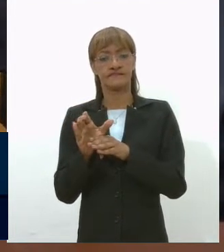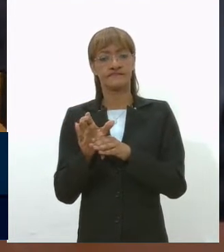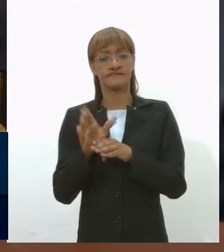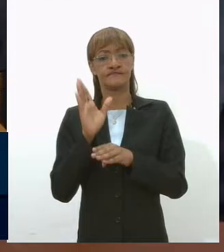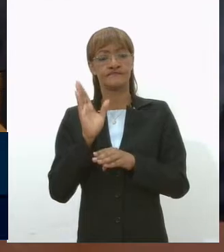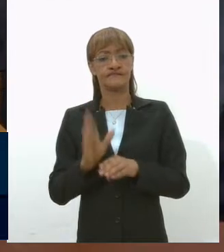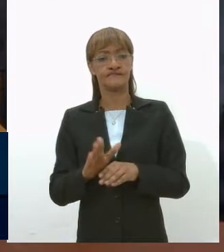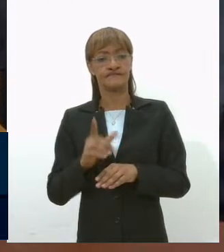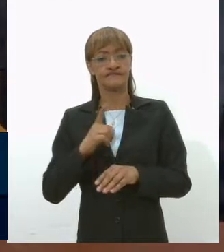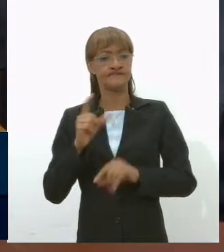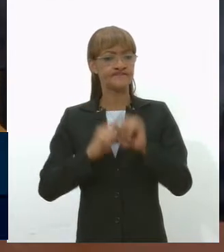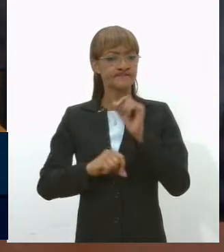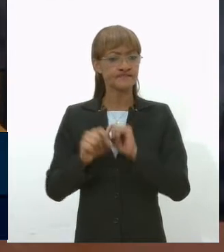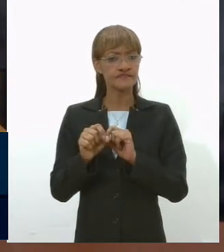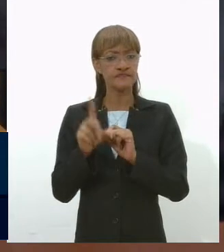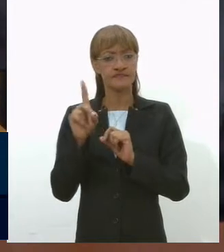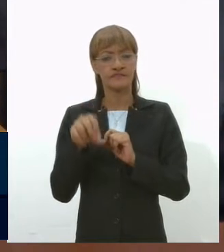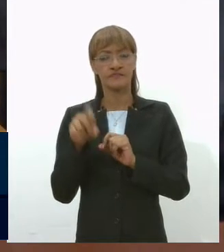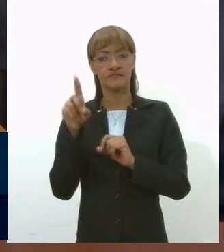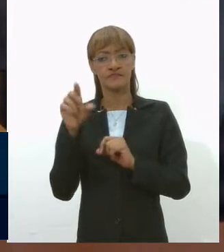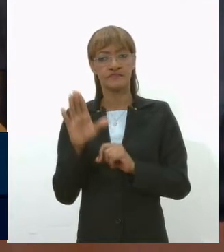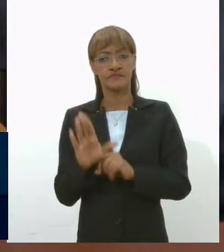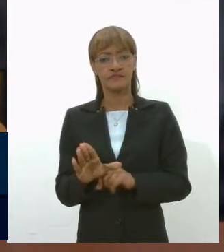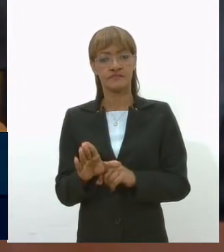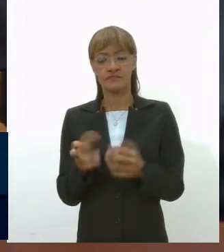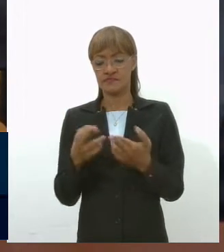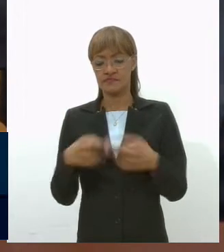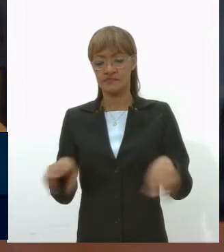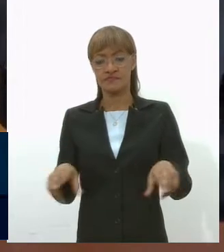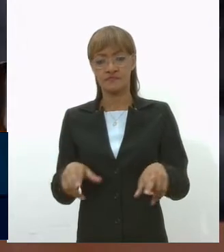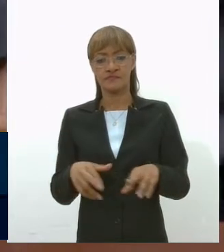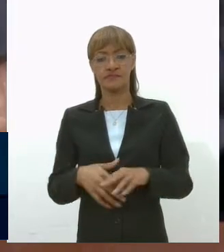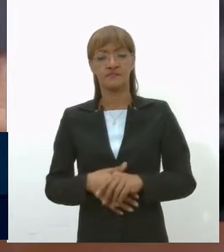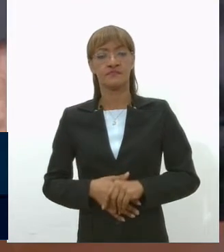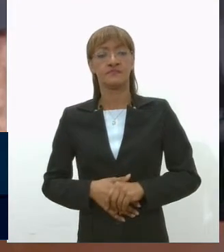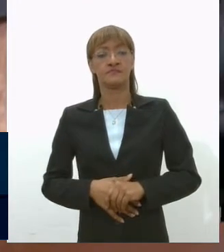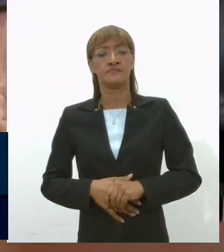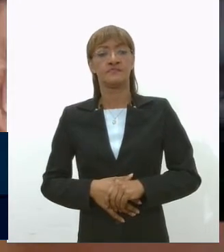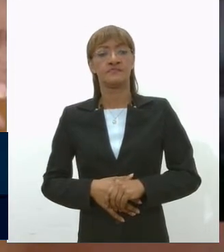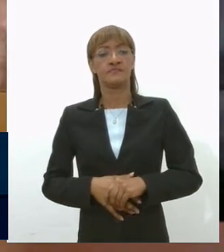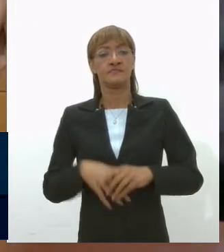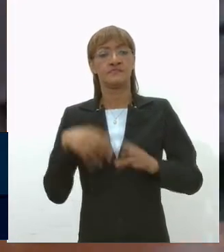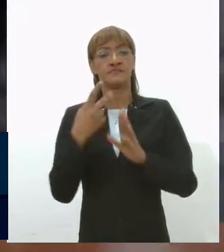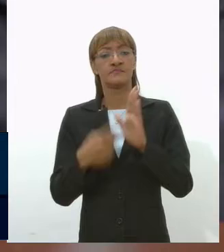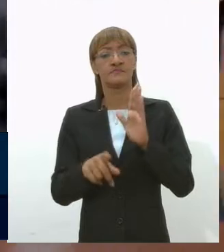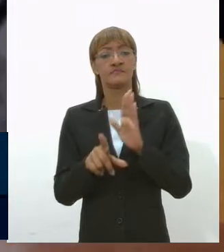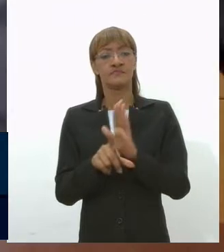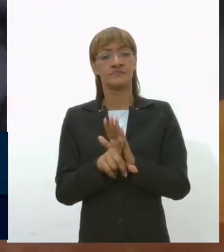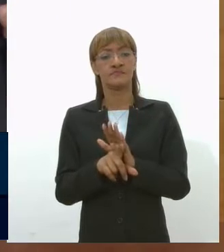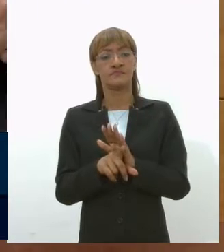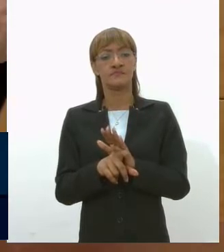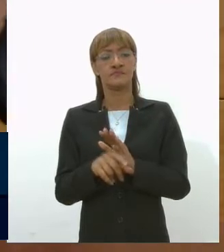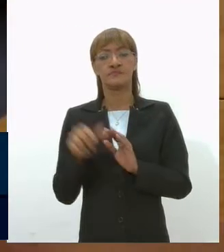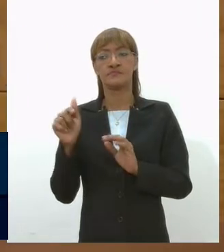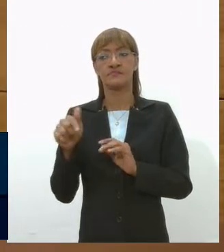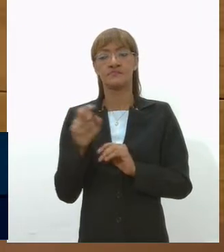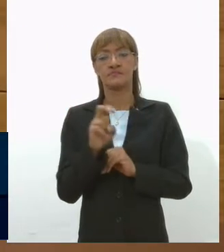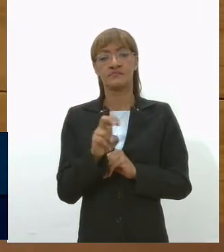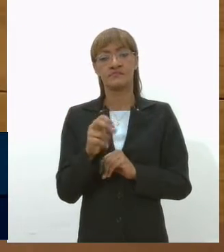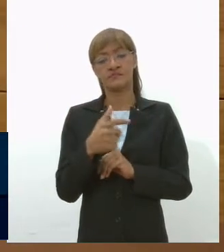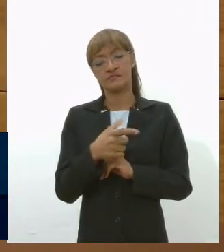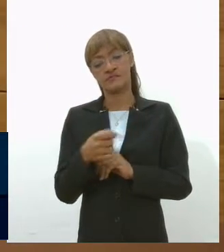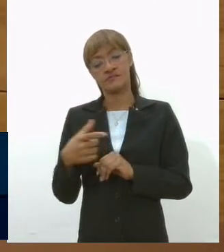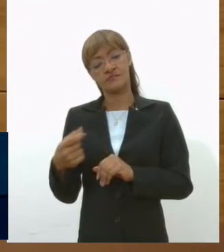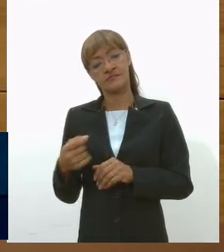TOC, e dá outras providências. E projeto de lei ordinária de número 75 de 2020,